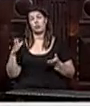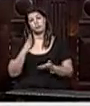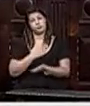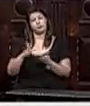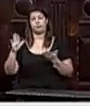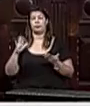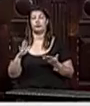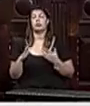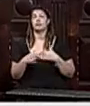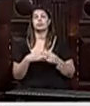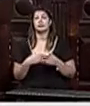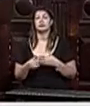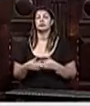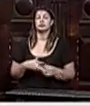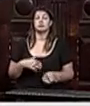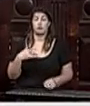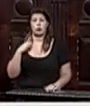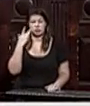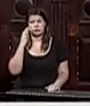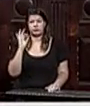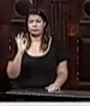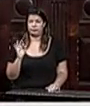impedimento, é